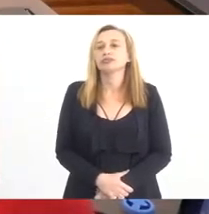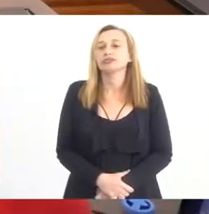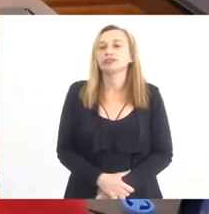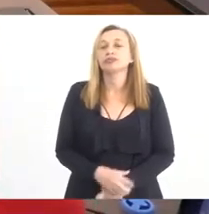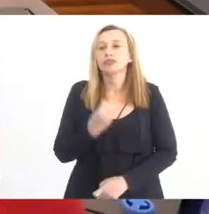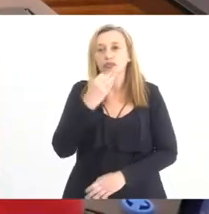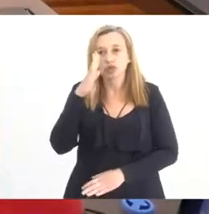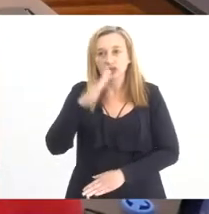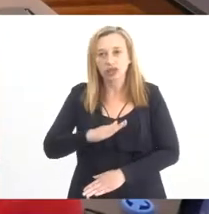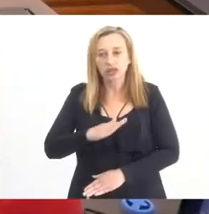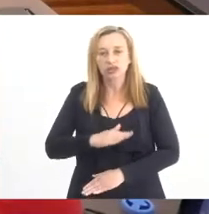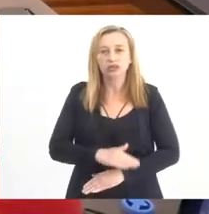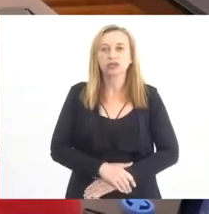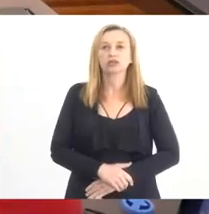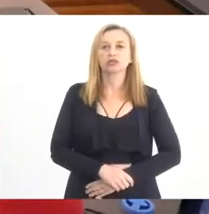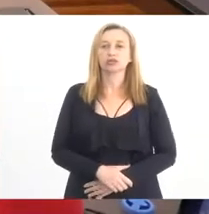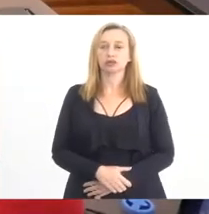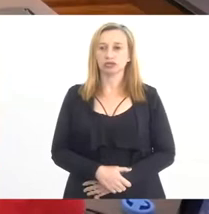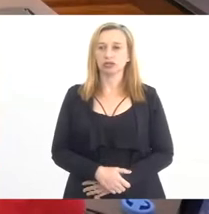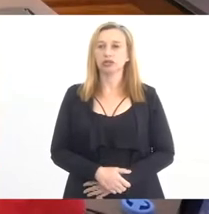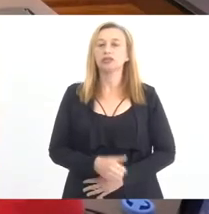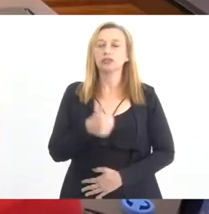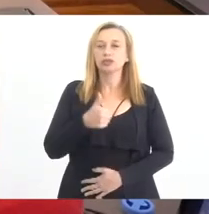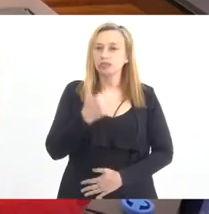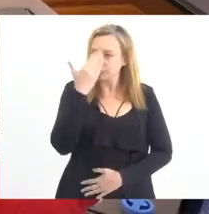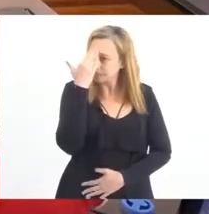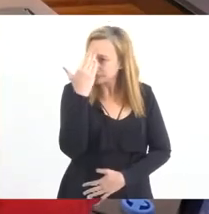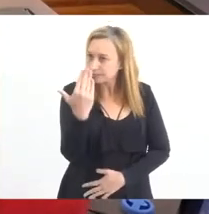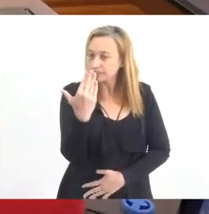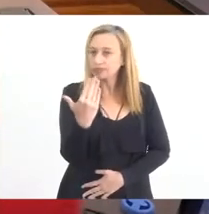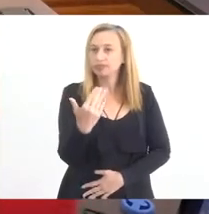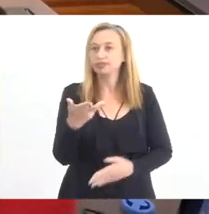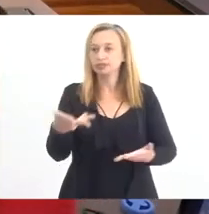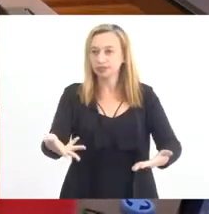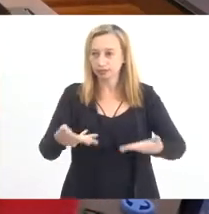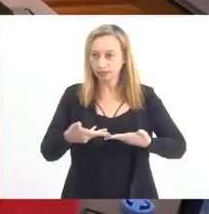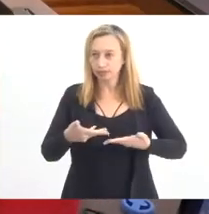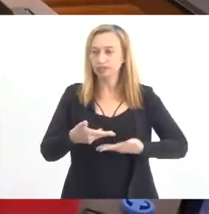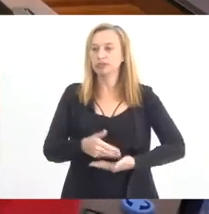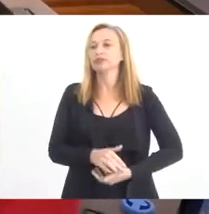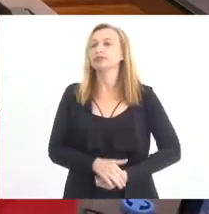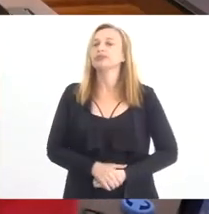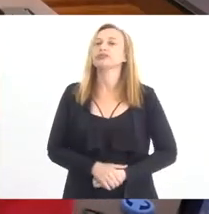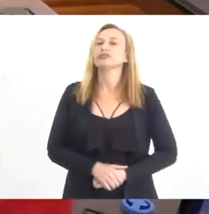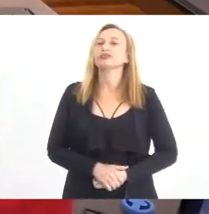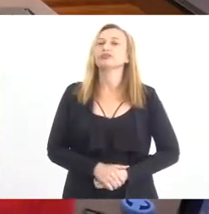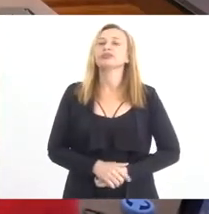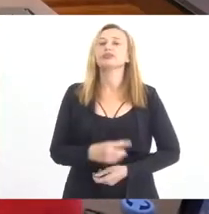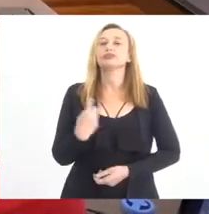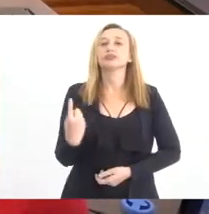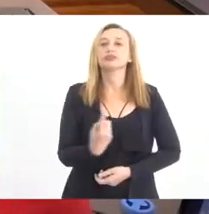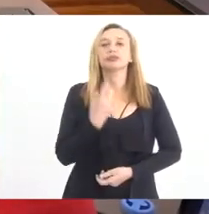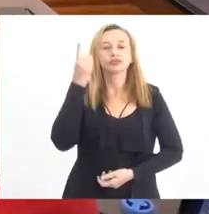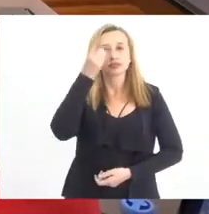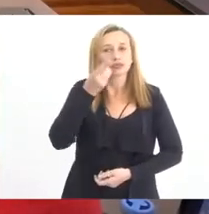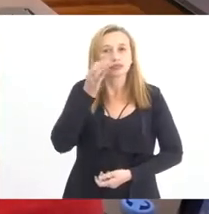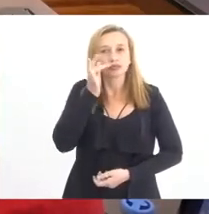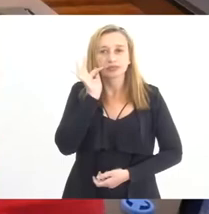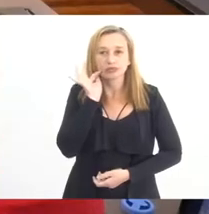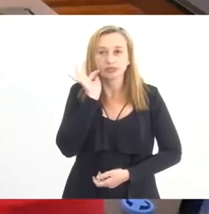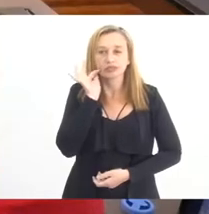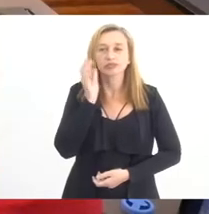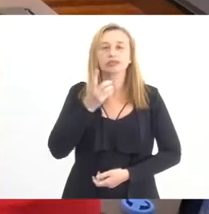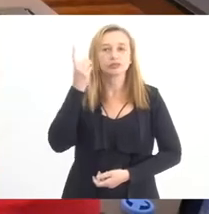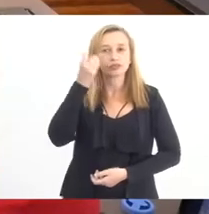Boa tarde. Primeiramente, queria agradecer o convite aí do nosso deputado Flávio Serafim,